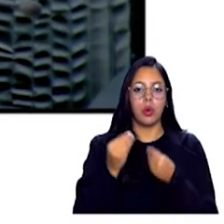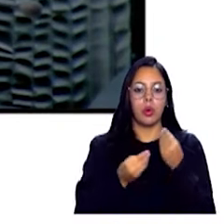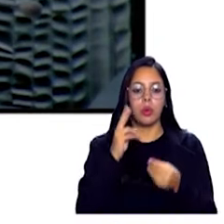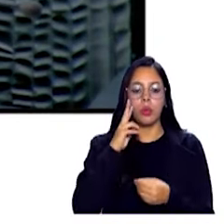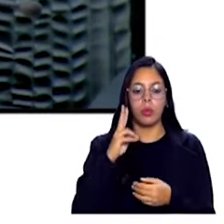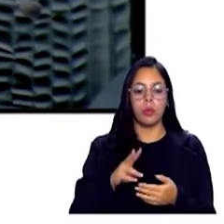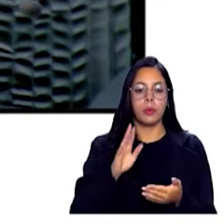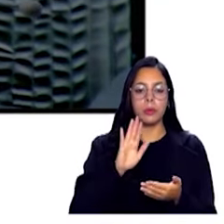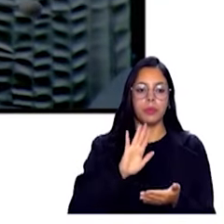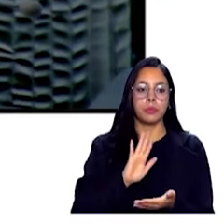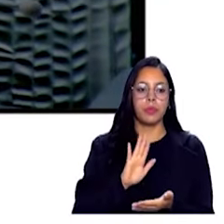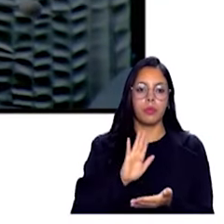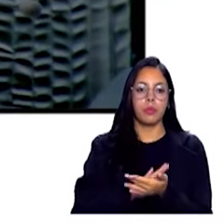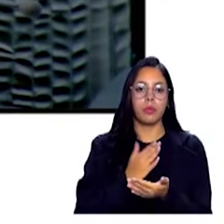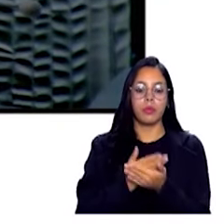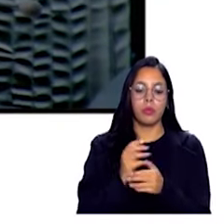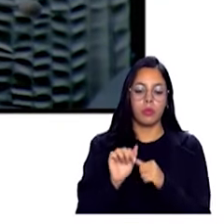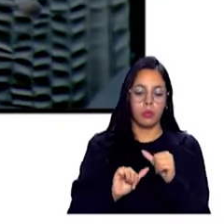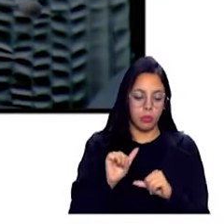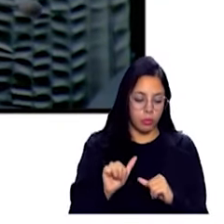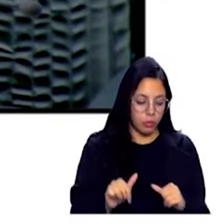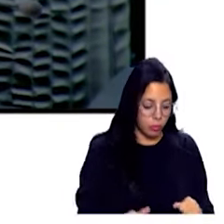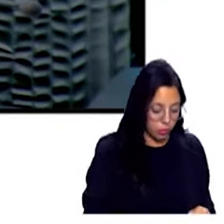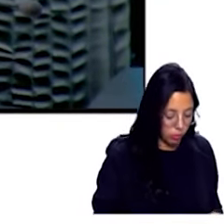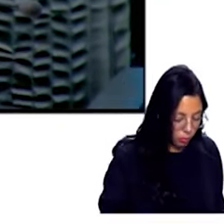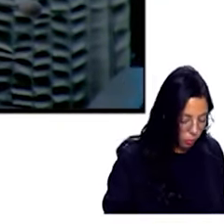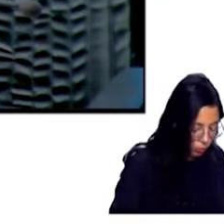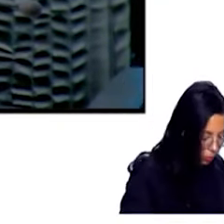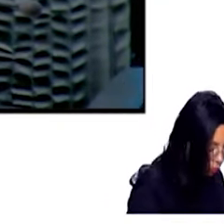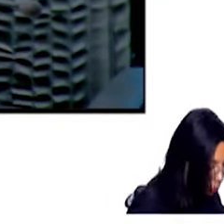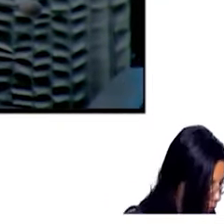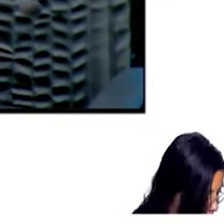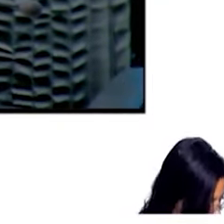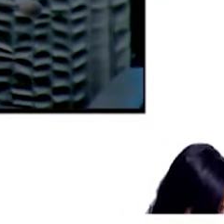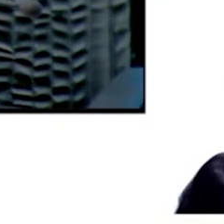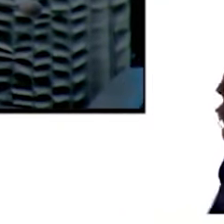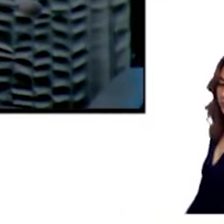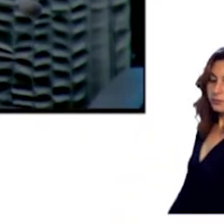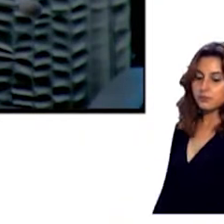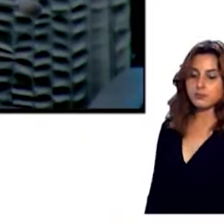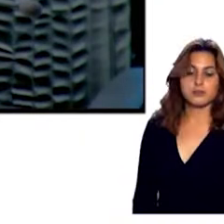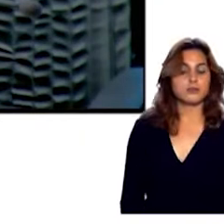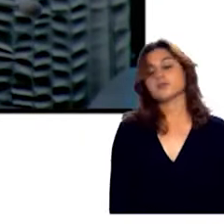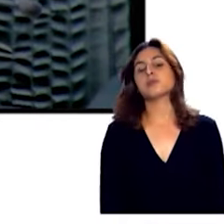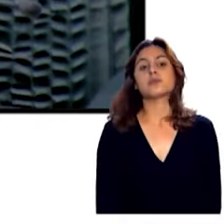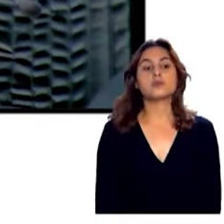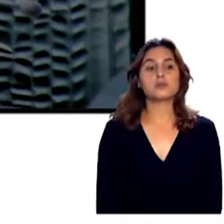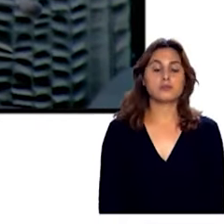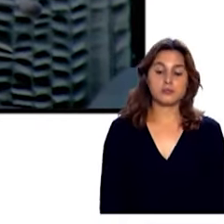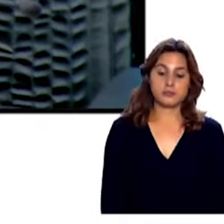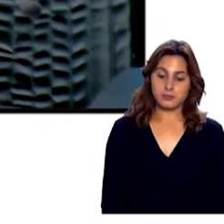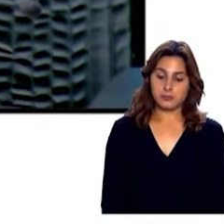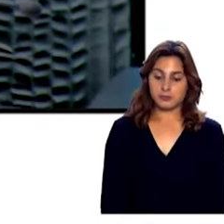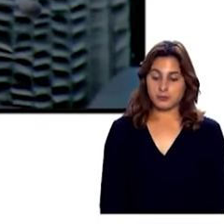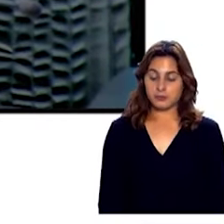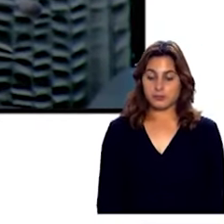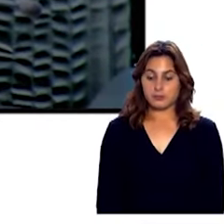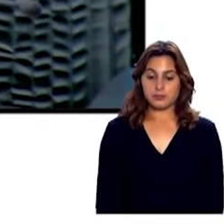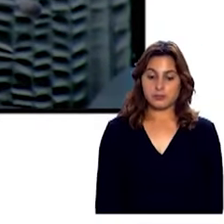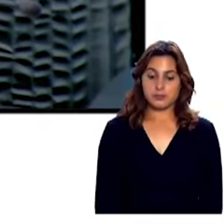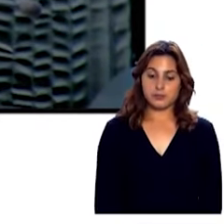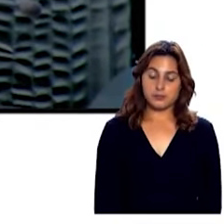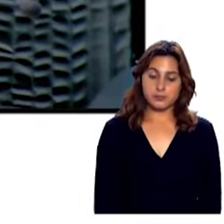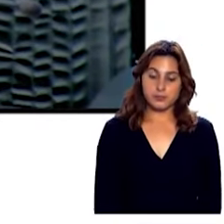d'une cour suprême idéale peut se se dessiner quand même ET bien CET